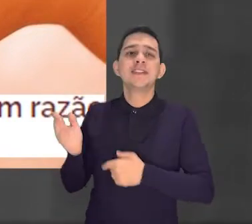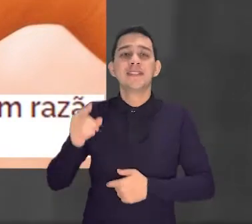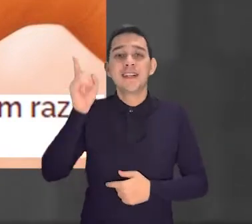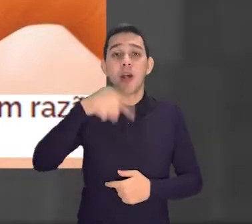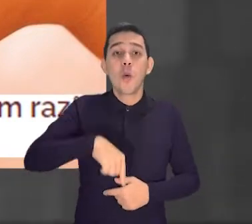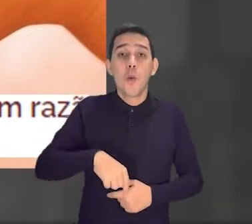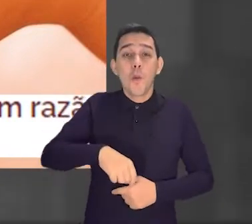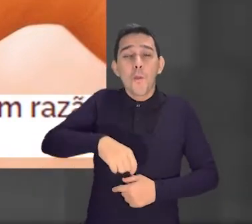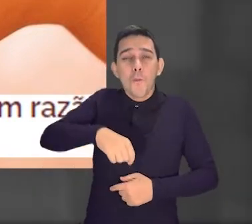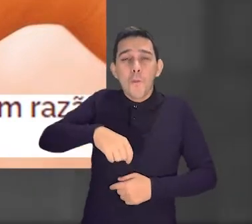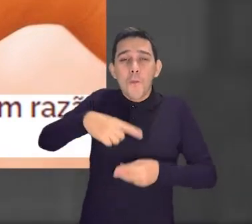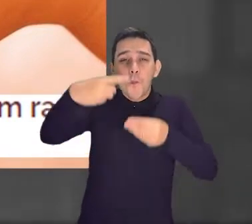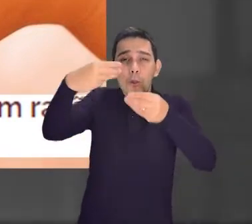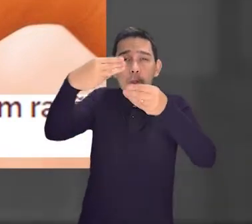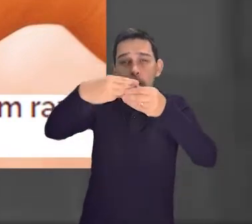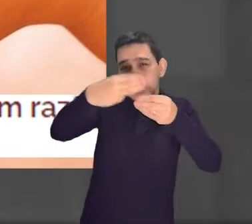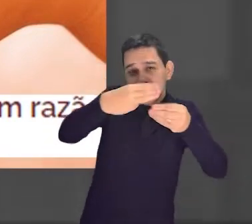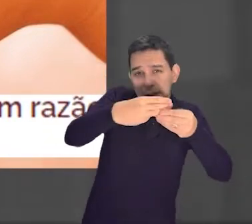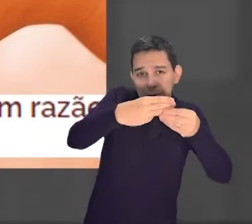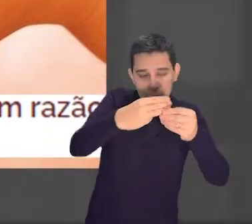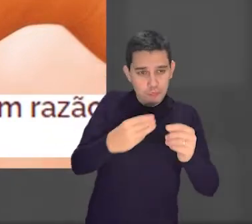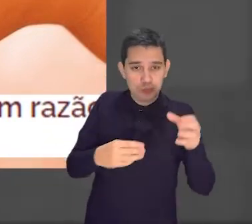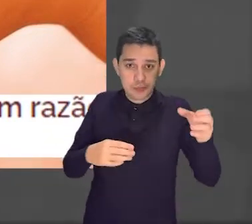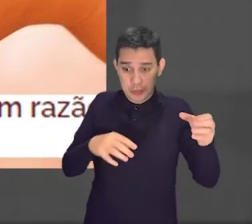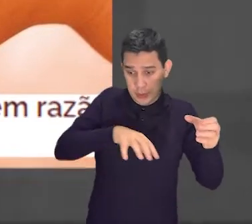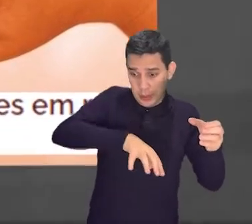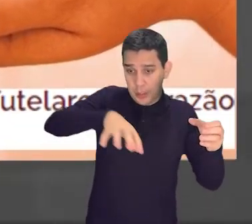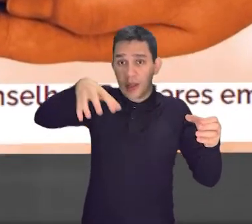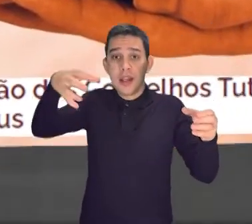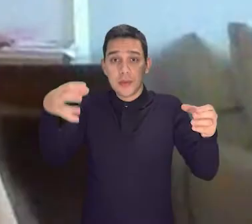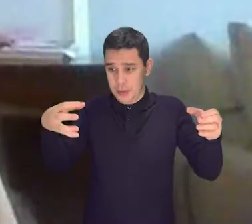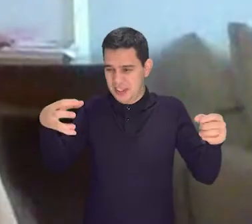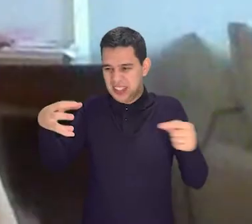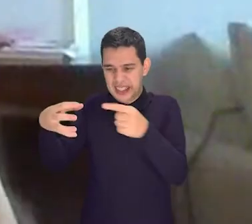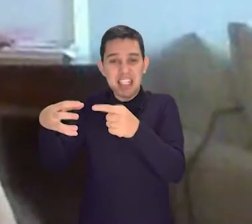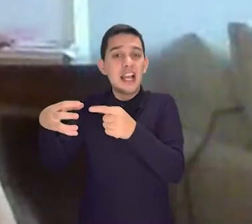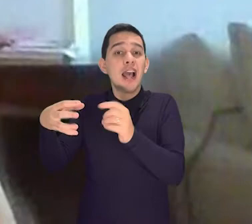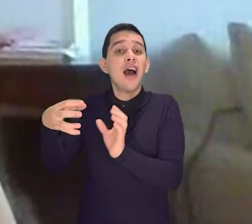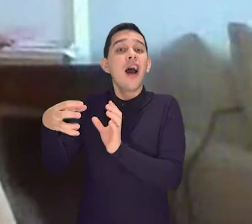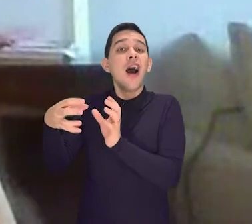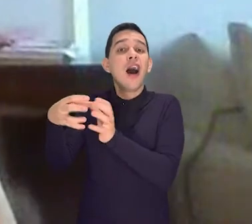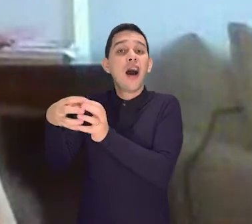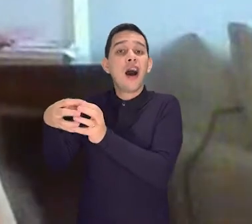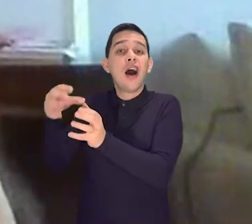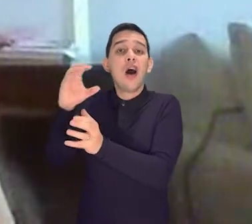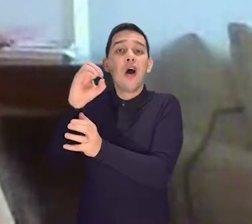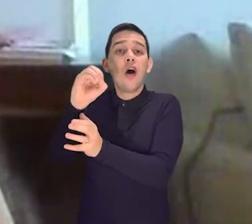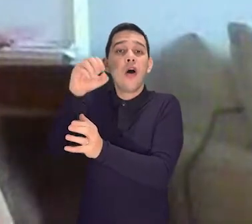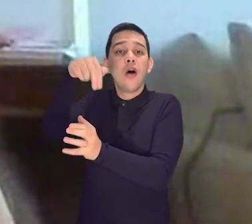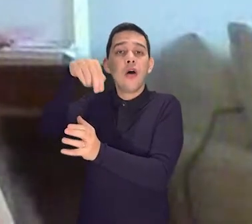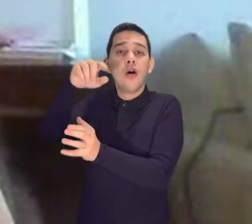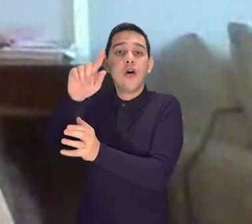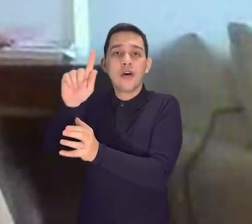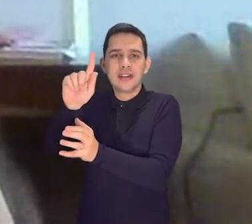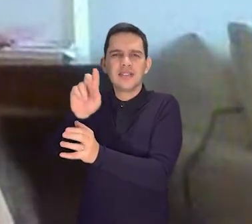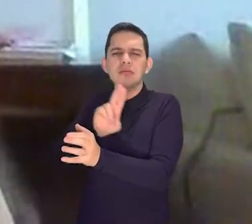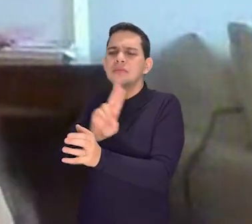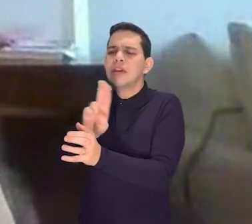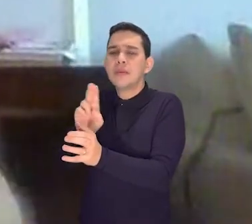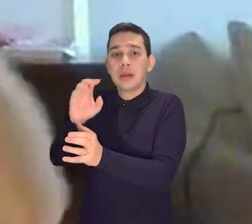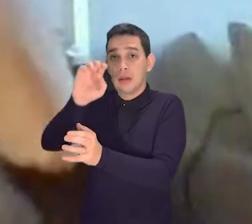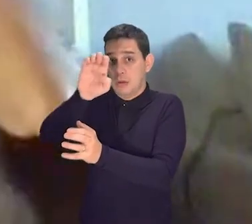como contratante, como também em face da ONG Ecos, que é